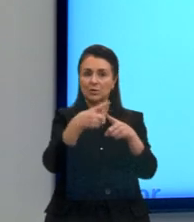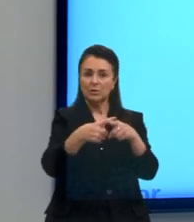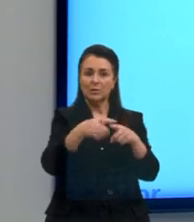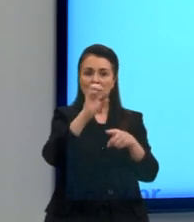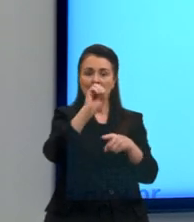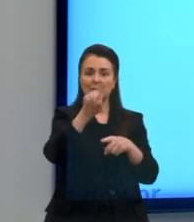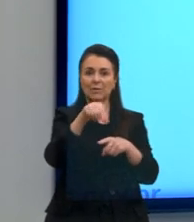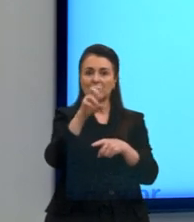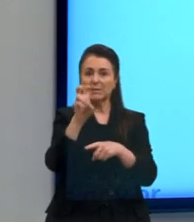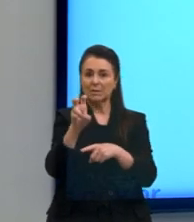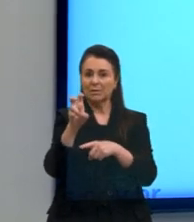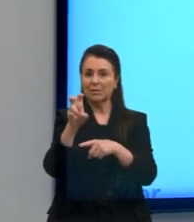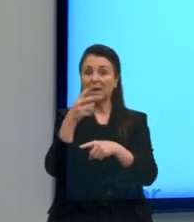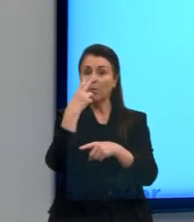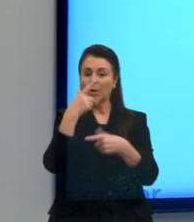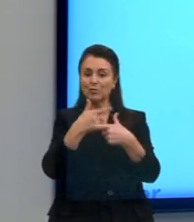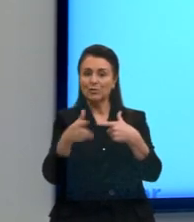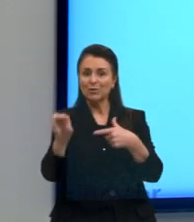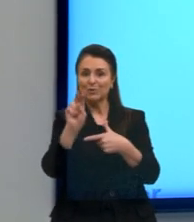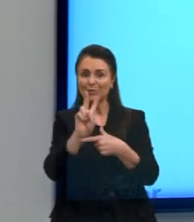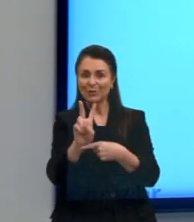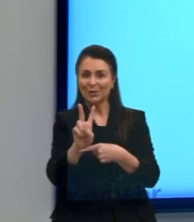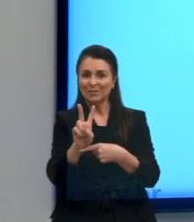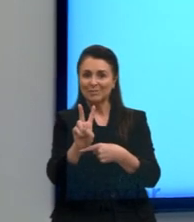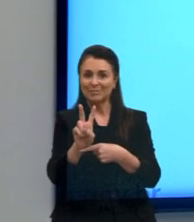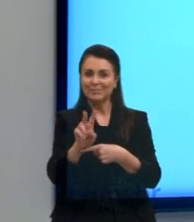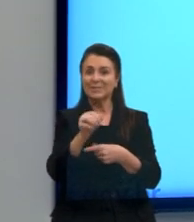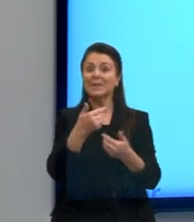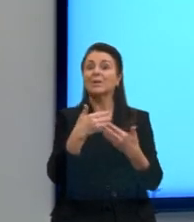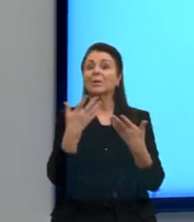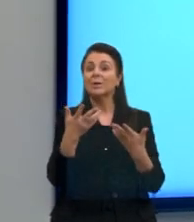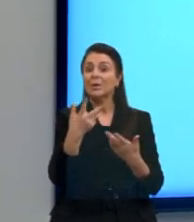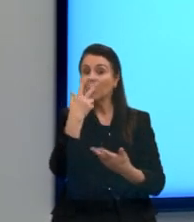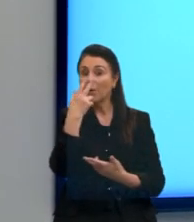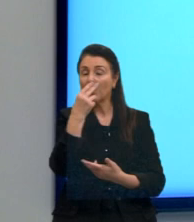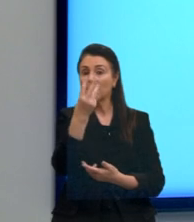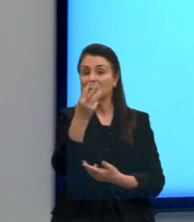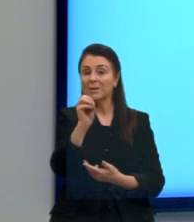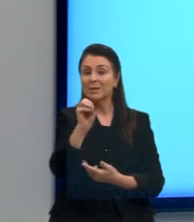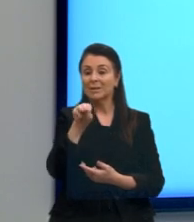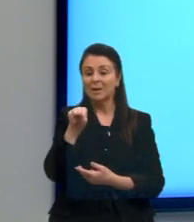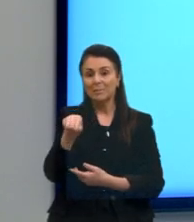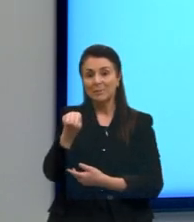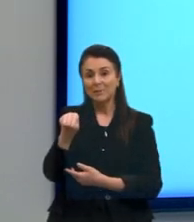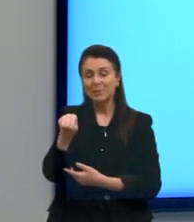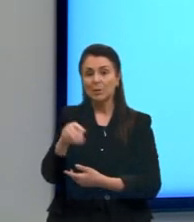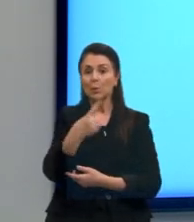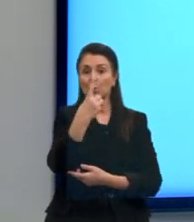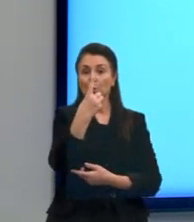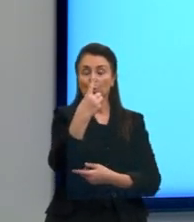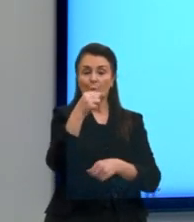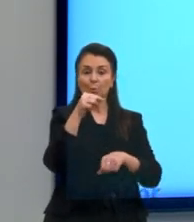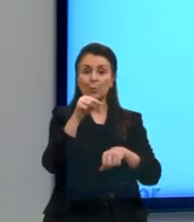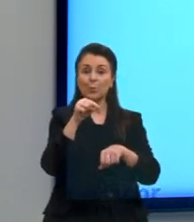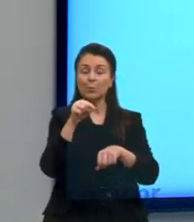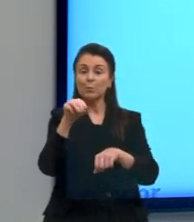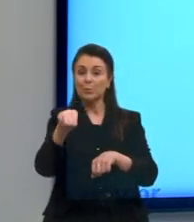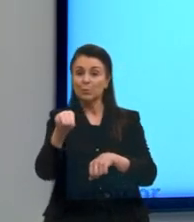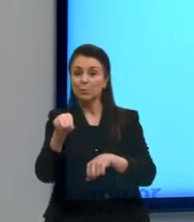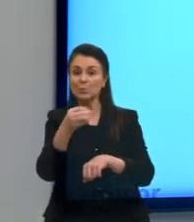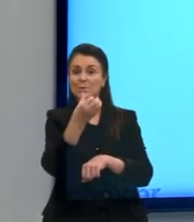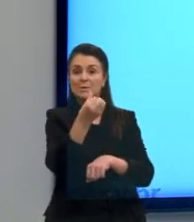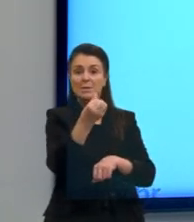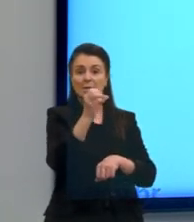0,5 a mesma coisa que dividir por dois então 30 minutos agora fácil de novo um minuto 60